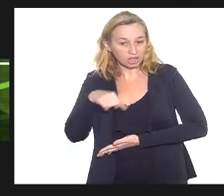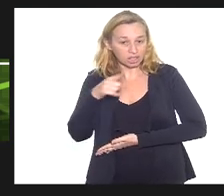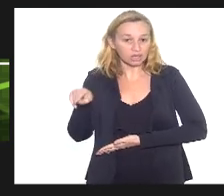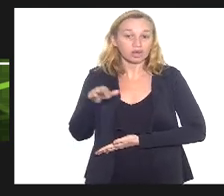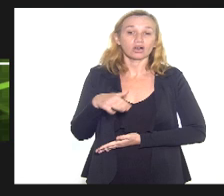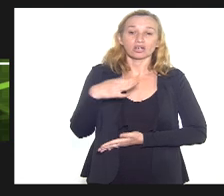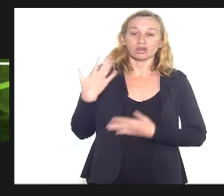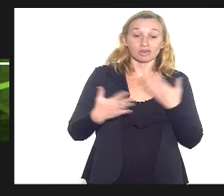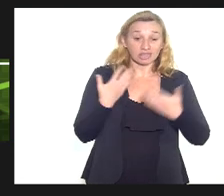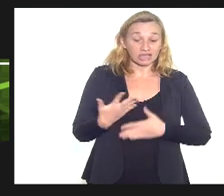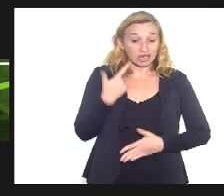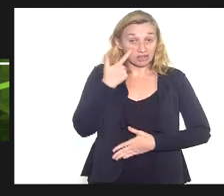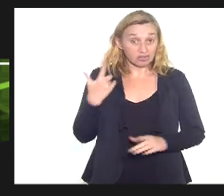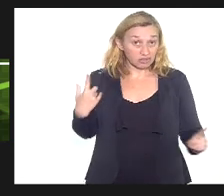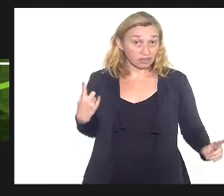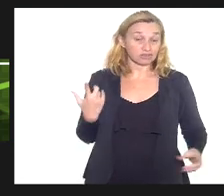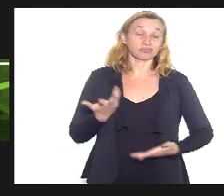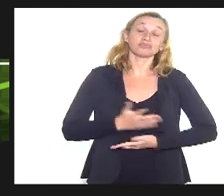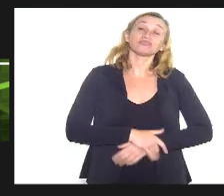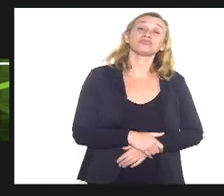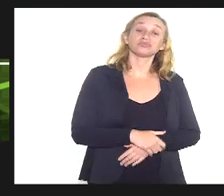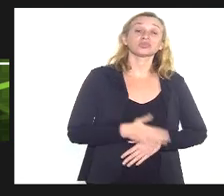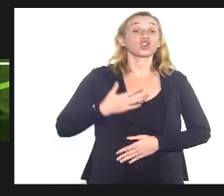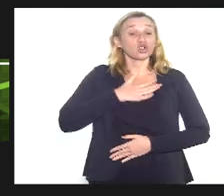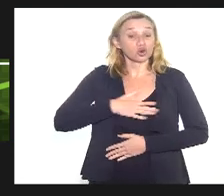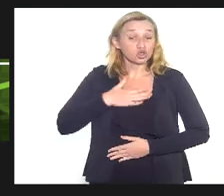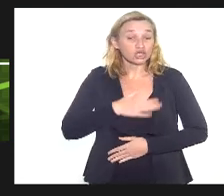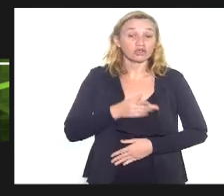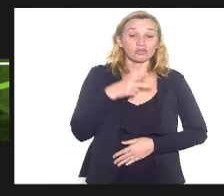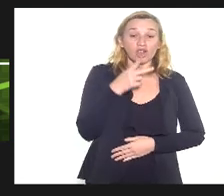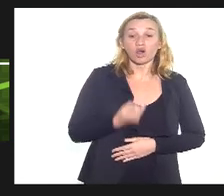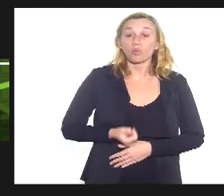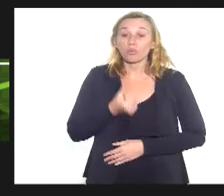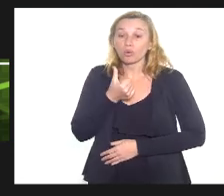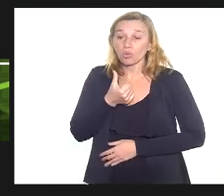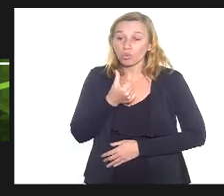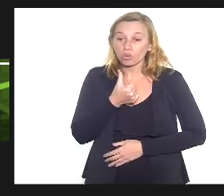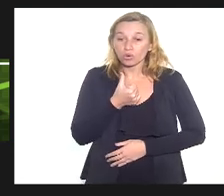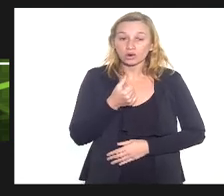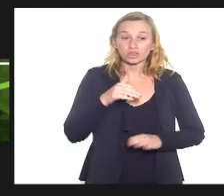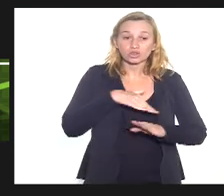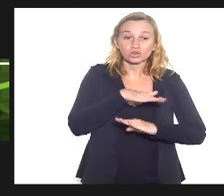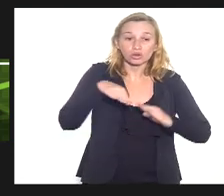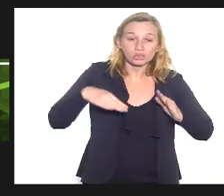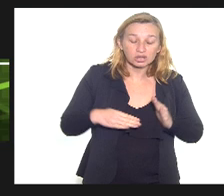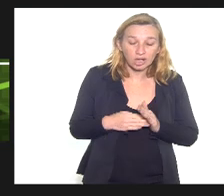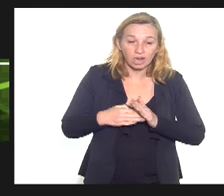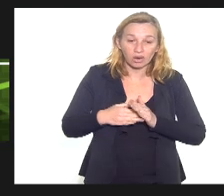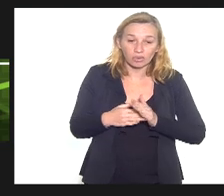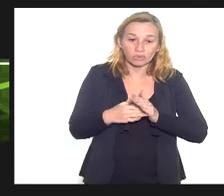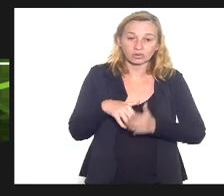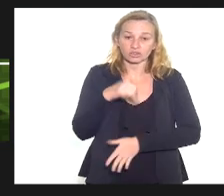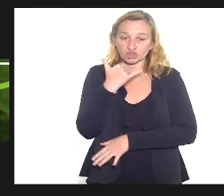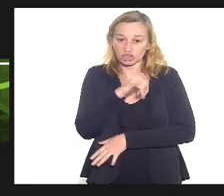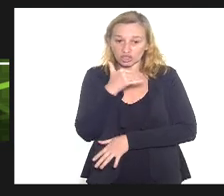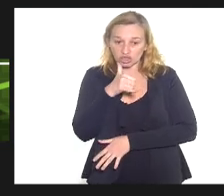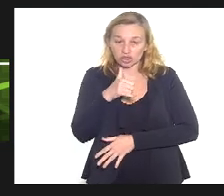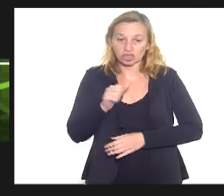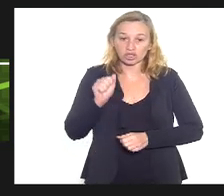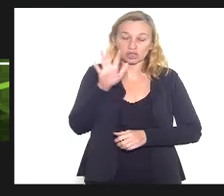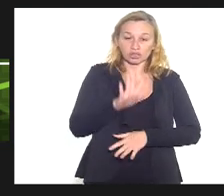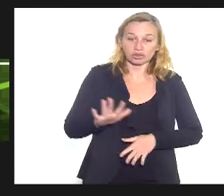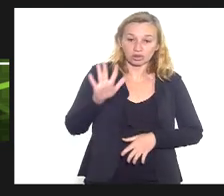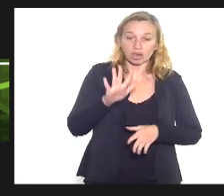um prazer encontrá-los. Eu gostaria de falar um pouco sobre a Total Energy de uma maneira global e depois entrar